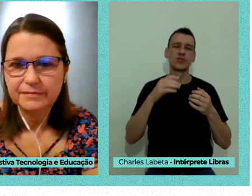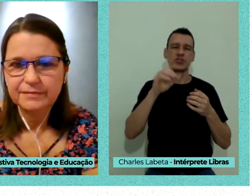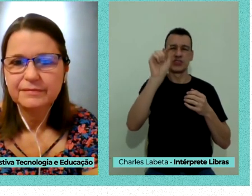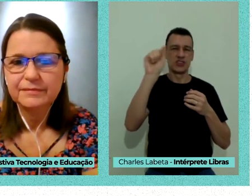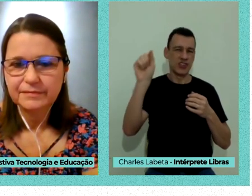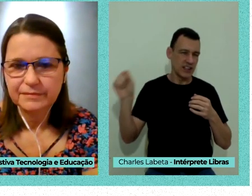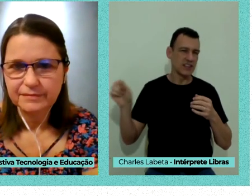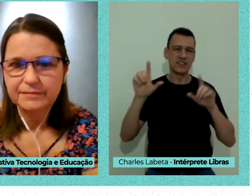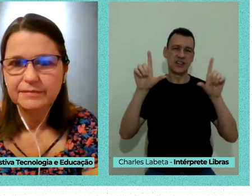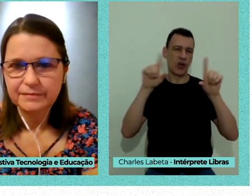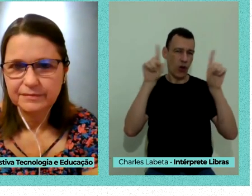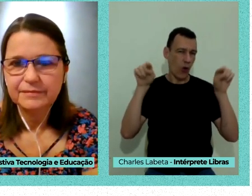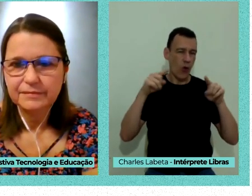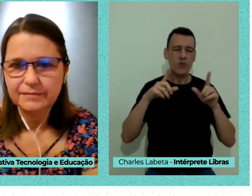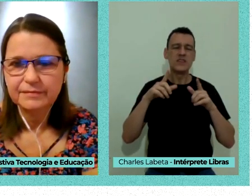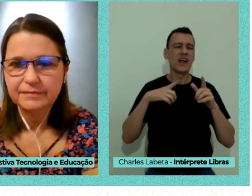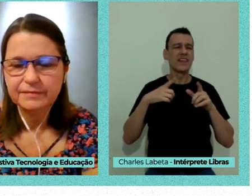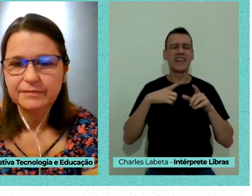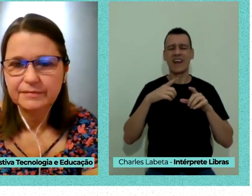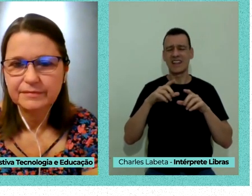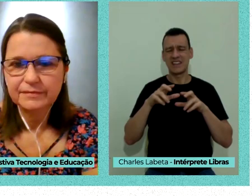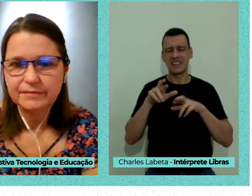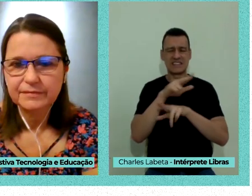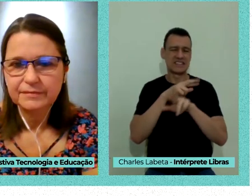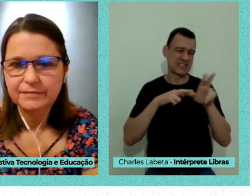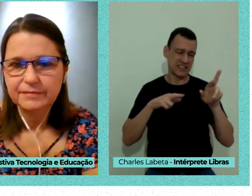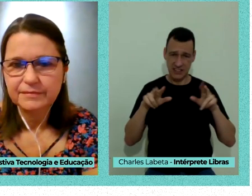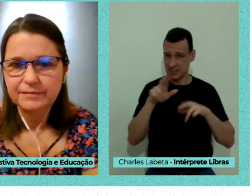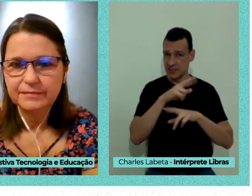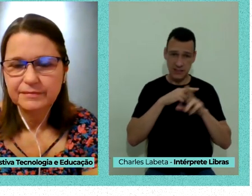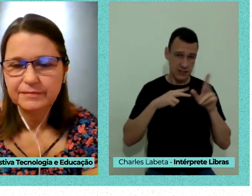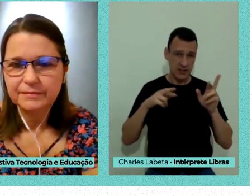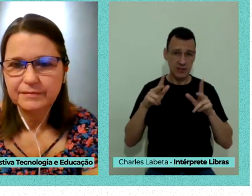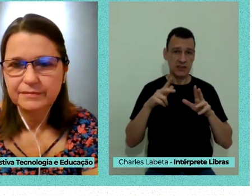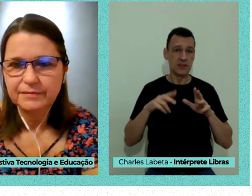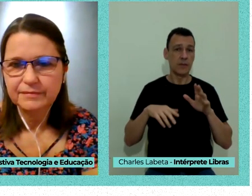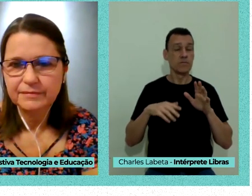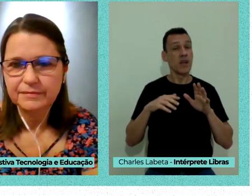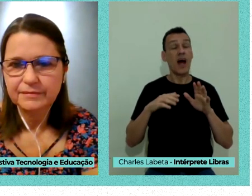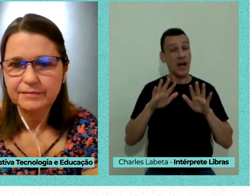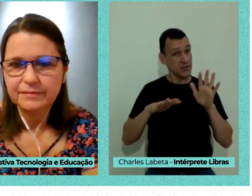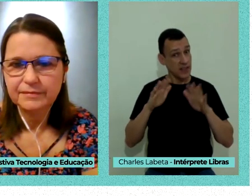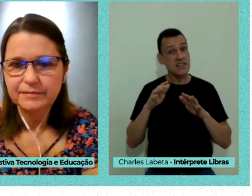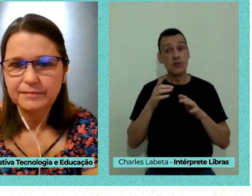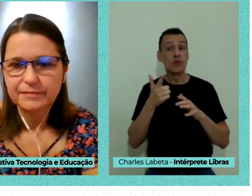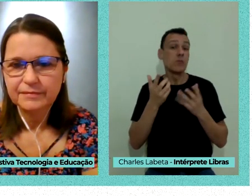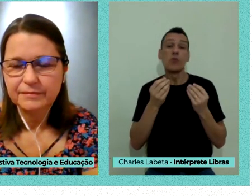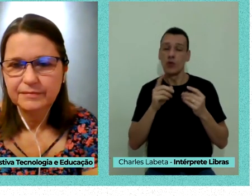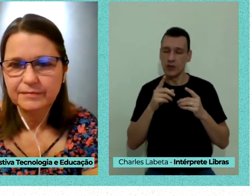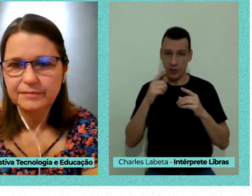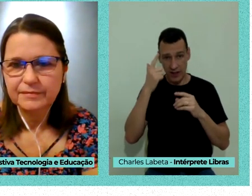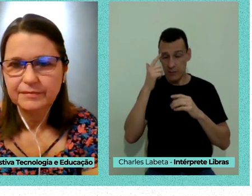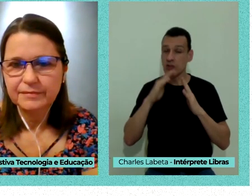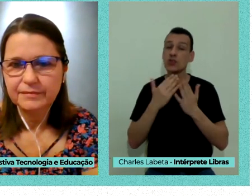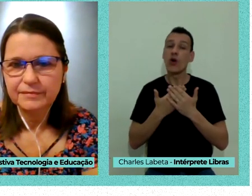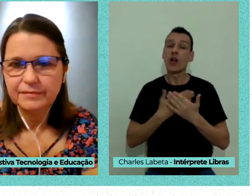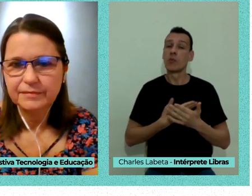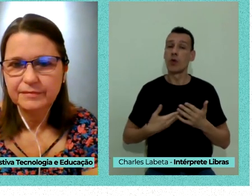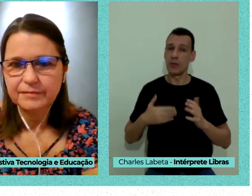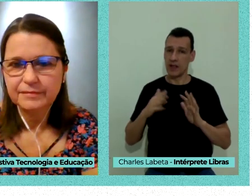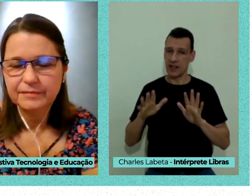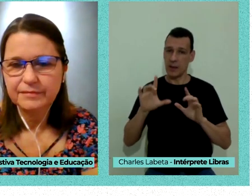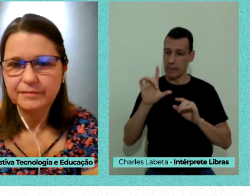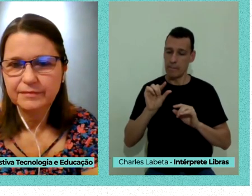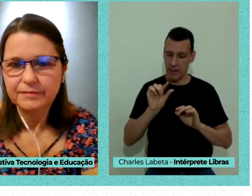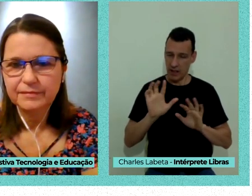os recursos que nós temos, ou poucos, pensando muitas vezes nas escolas públicas, para pensar de fato como que a gente pode